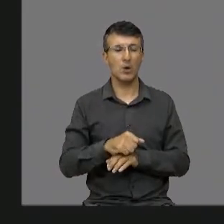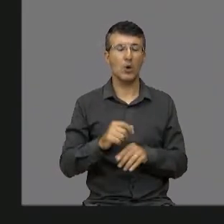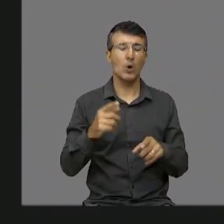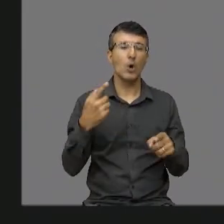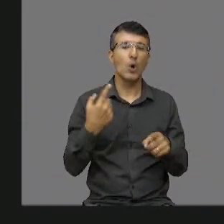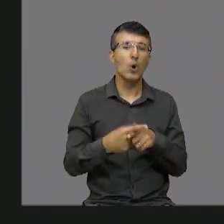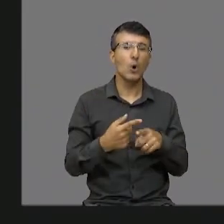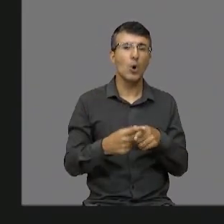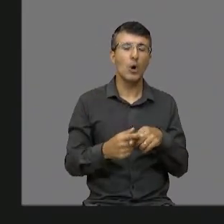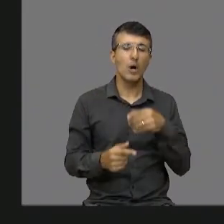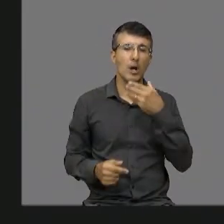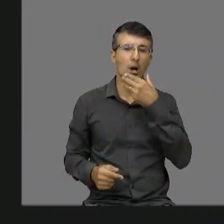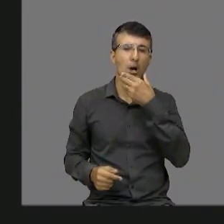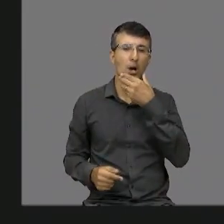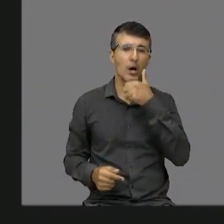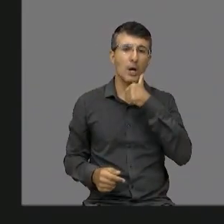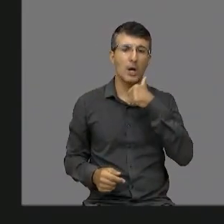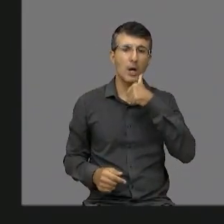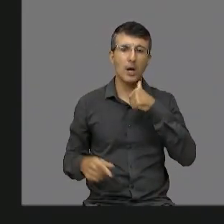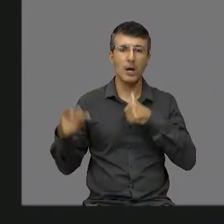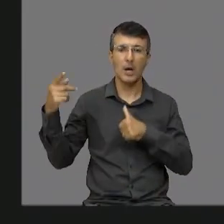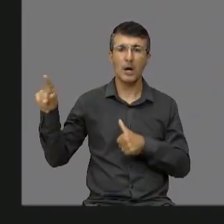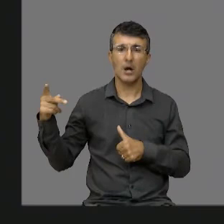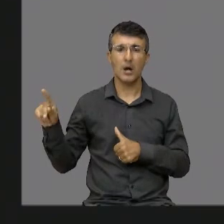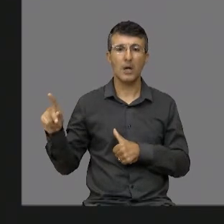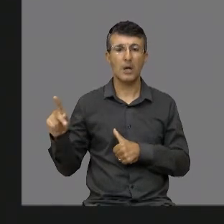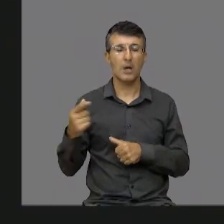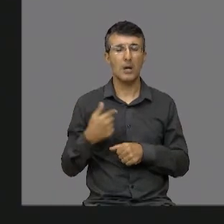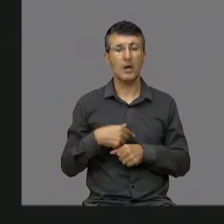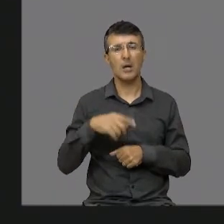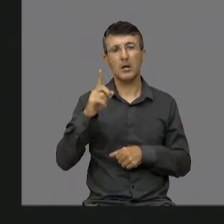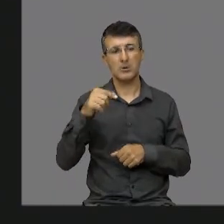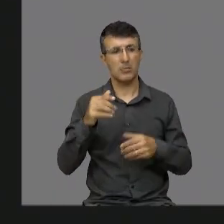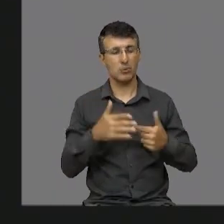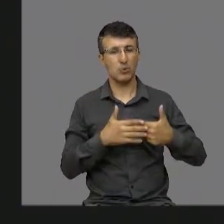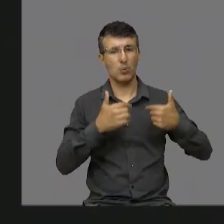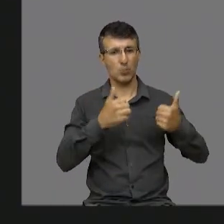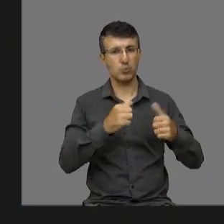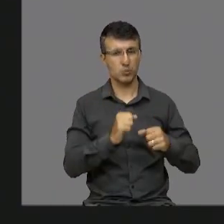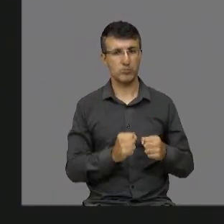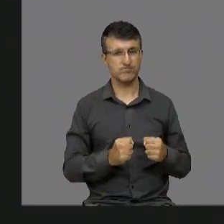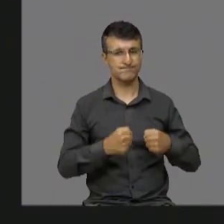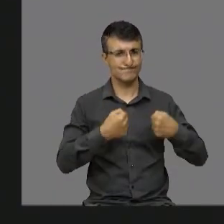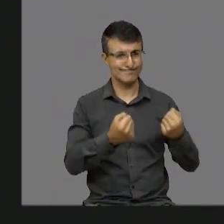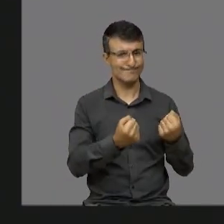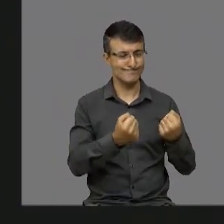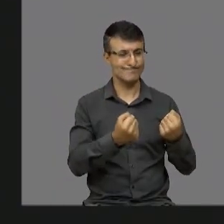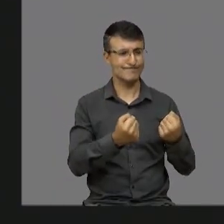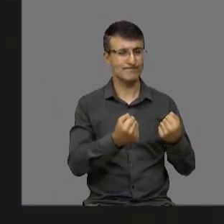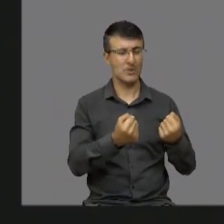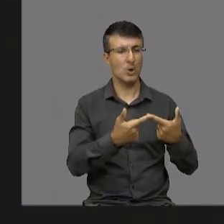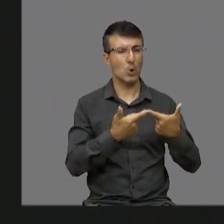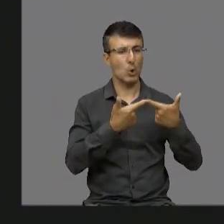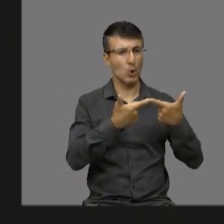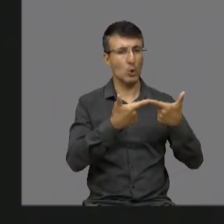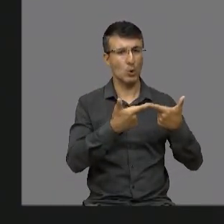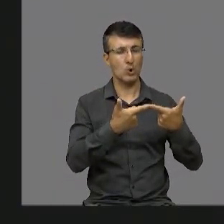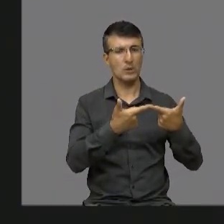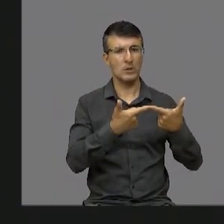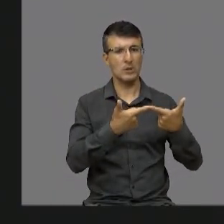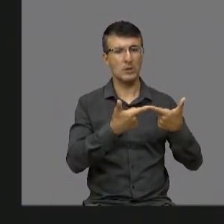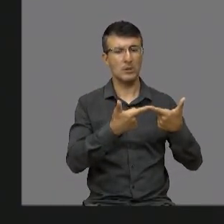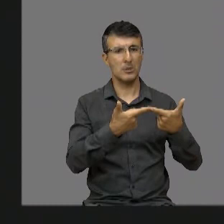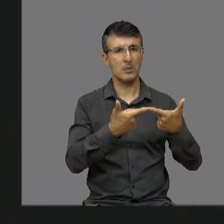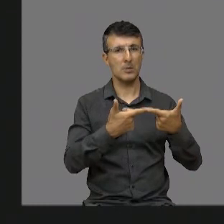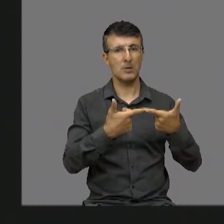está engajada, é uma feminista, é uma lutadora, né, pelos amigos dos